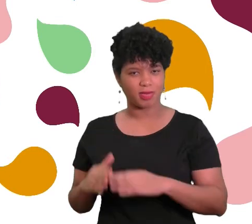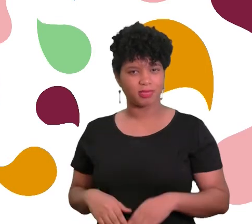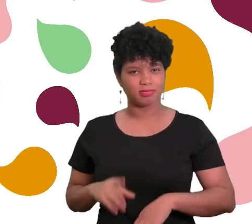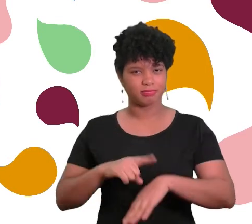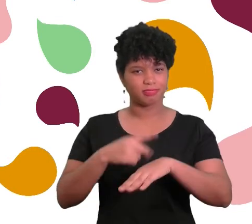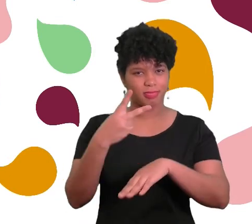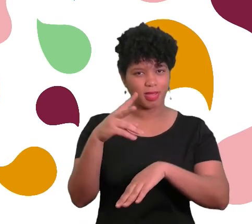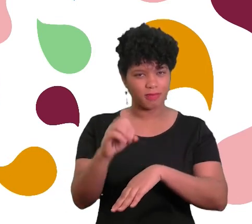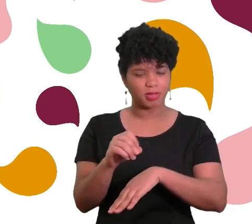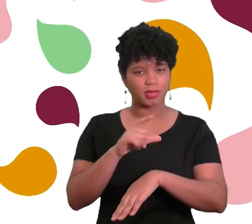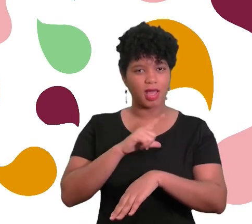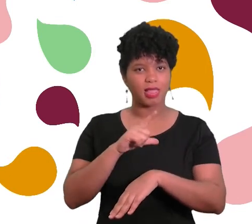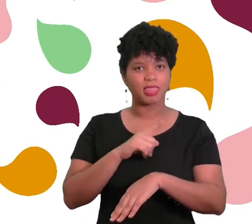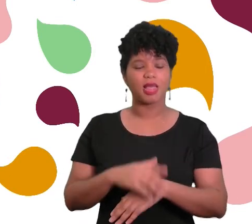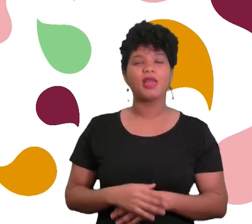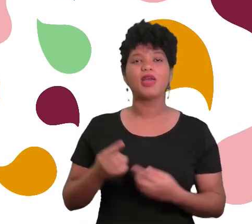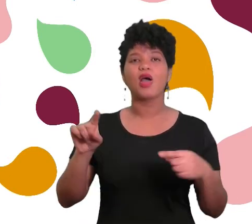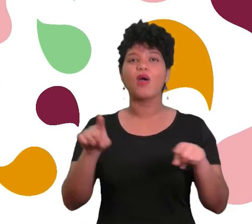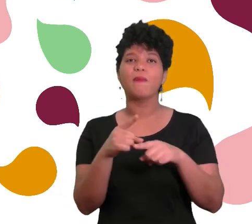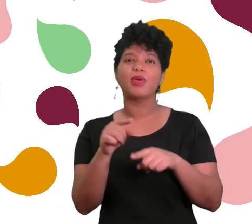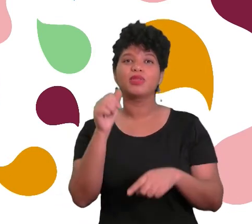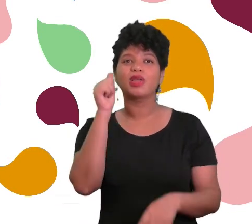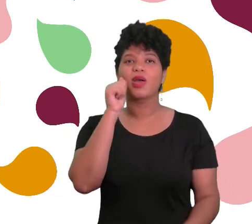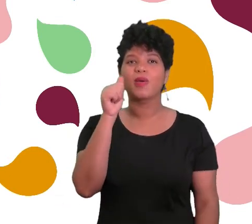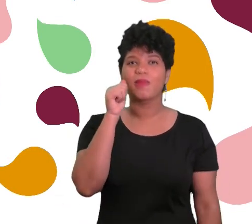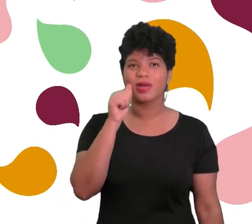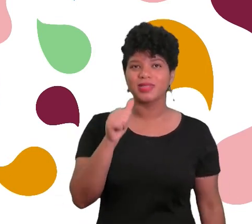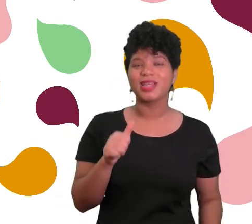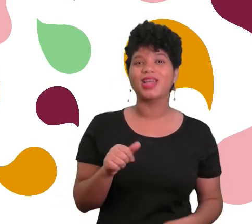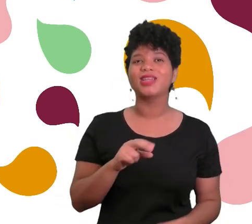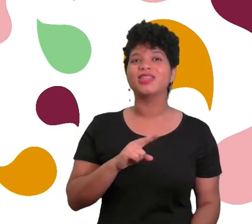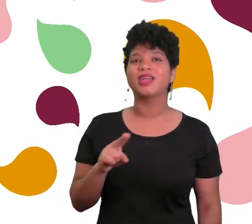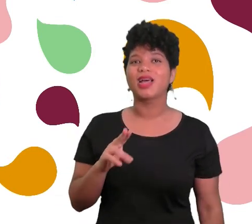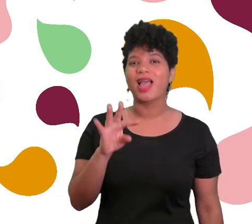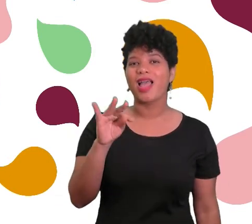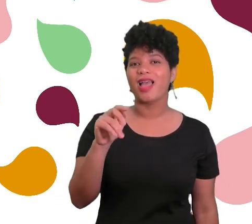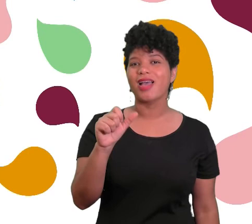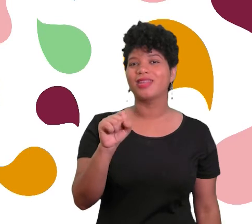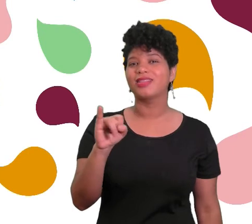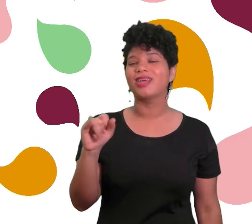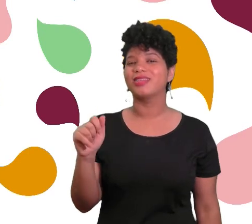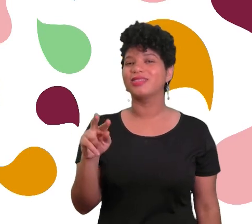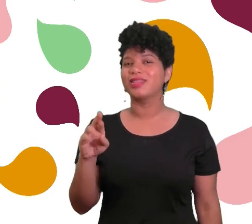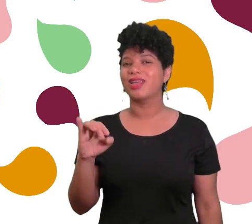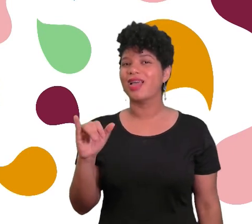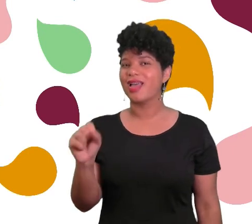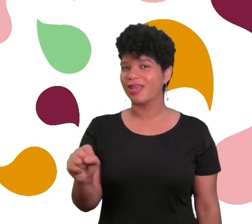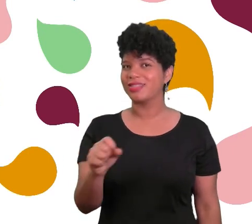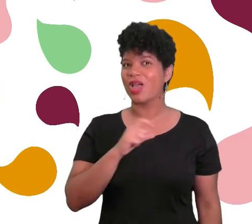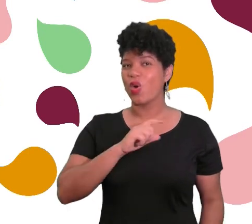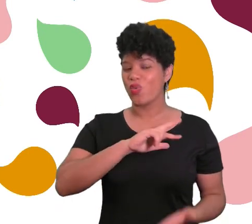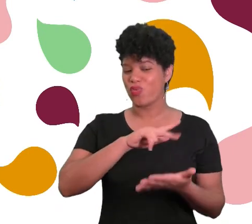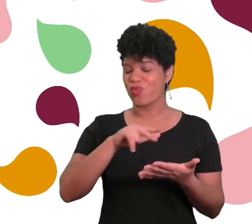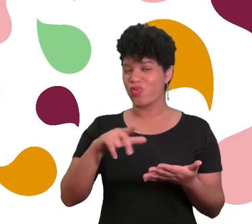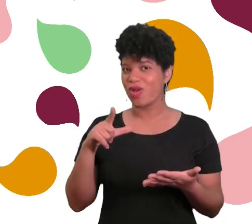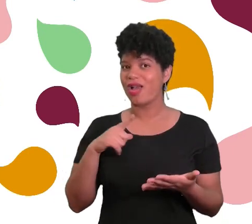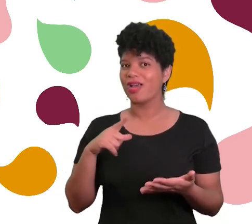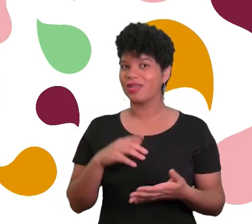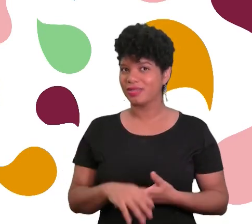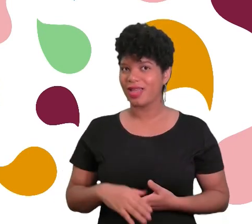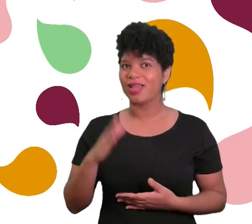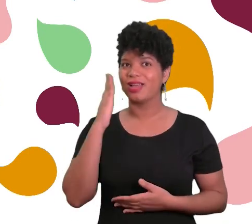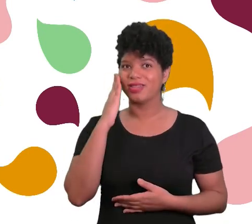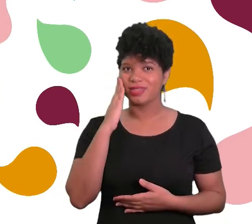ainda acontece a performance musical da cantora e compositora Tássia Reis. Vamos que vamos, tem muita coisa, eu sei. Se vocês